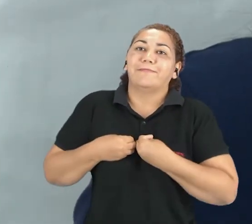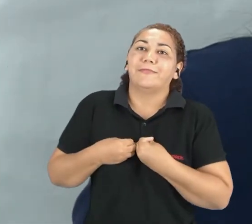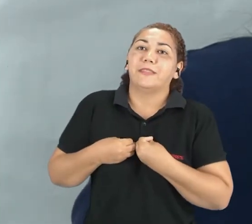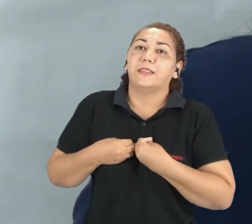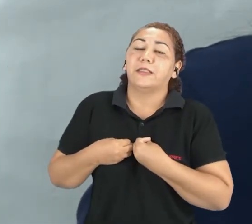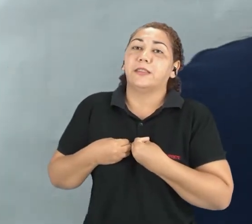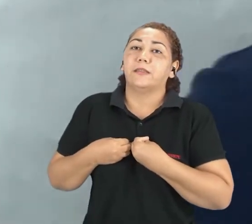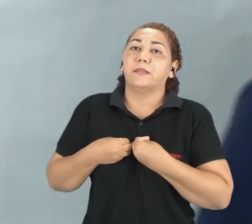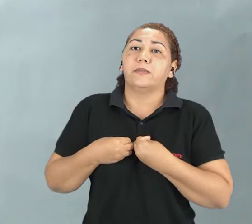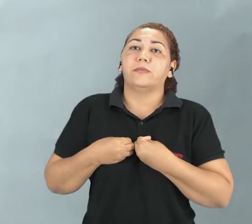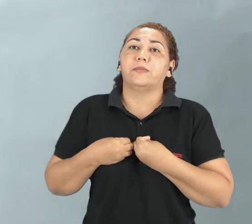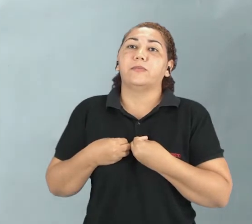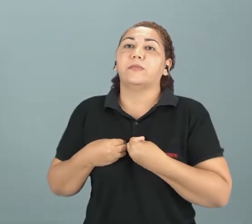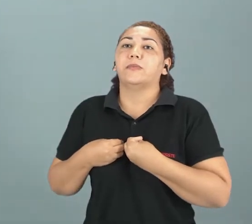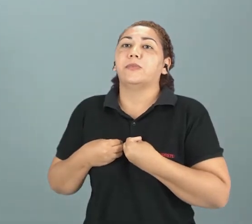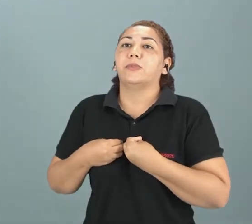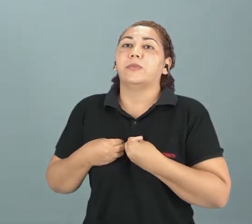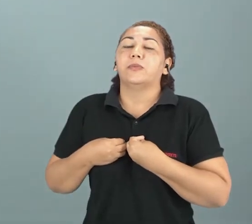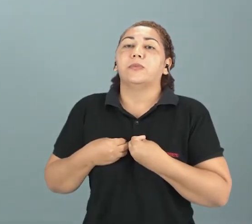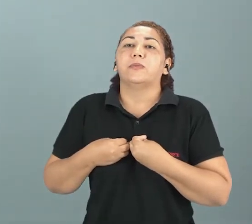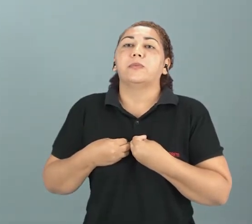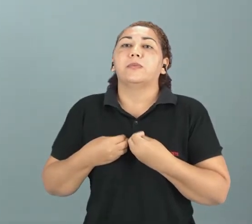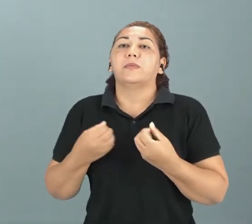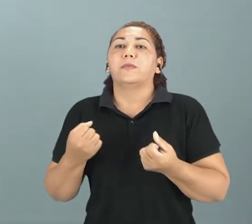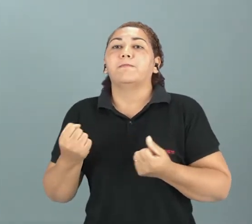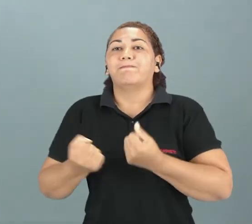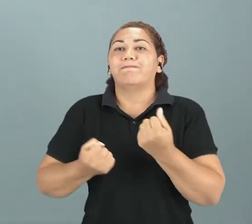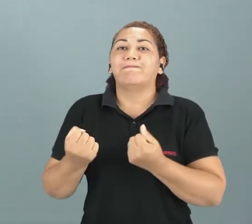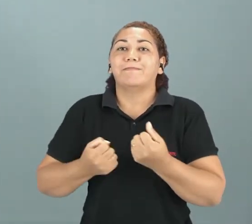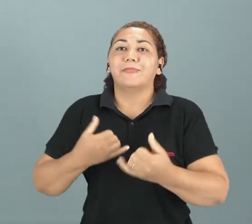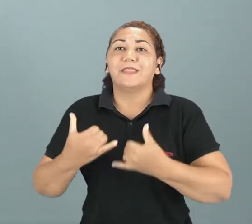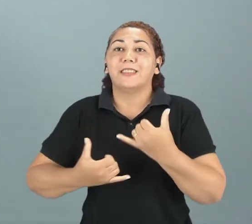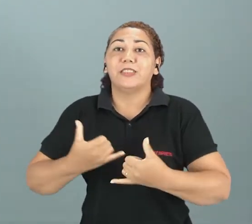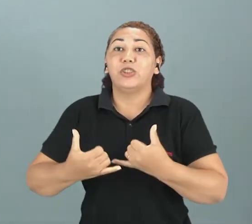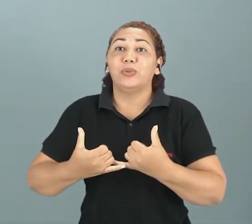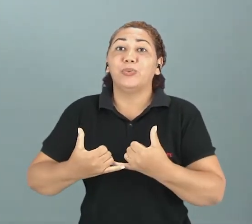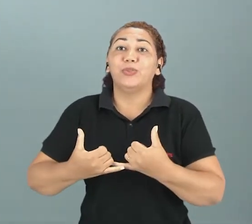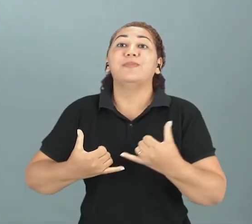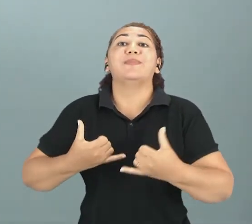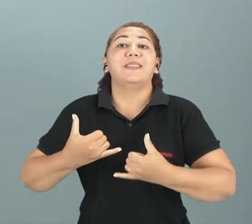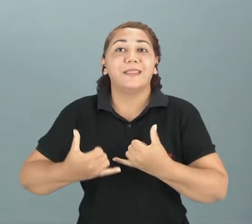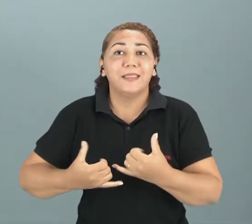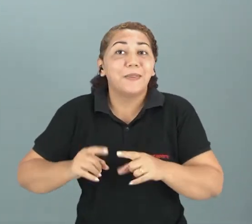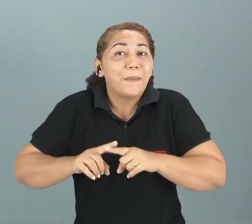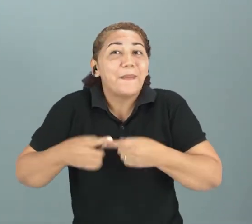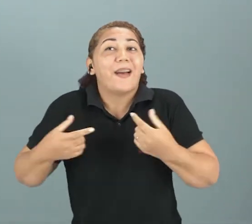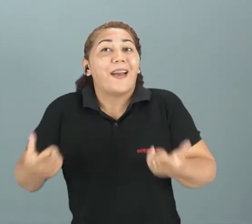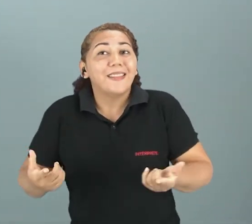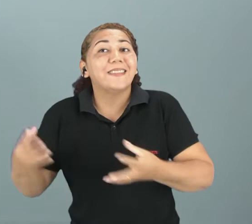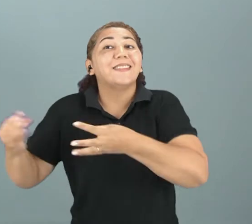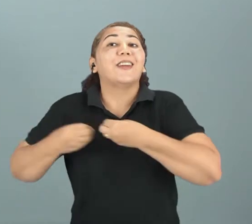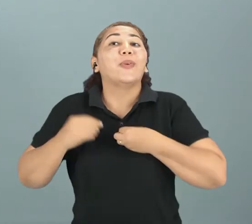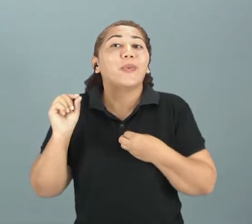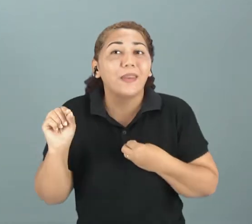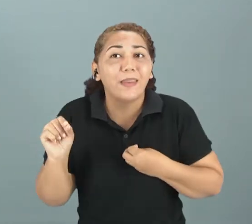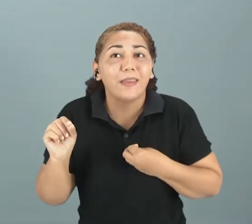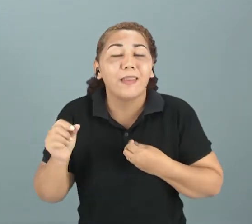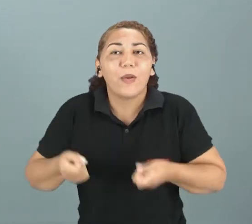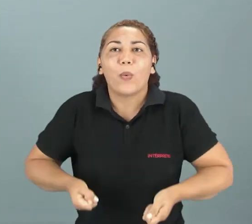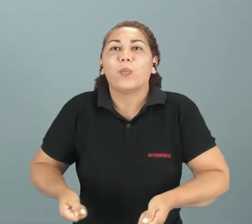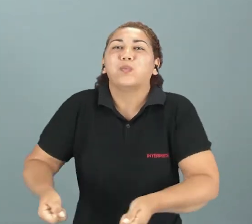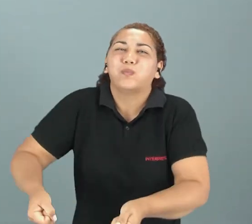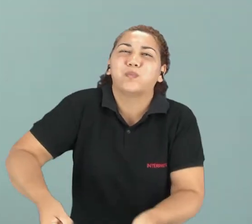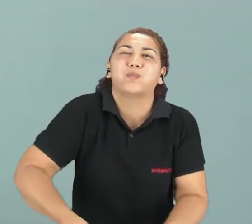trabalhar. Ó. Aí seria substantivo. Então, analisando a charge aqui, só para a gente entender, ó. Não era